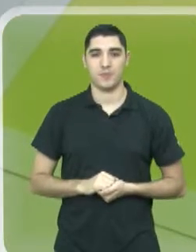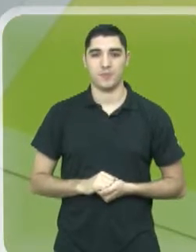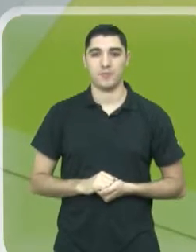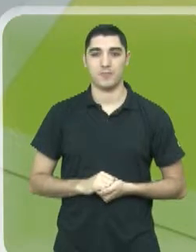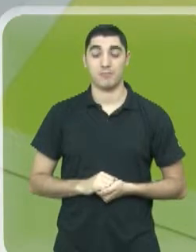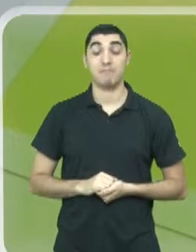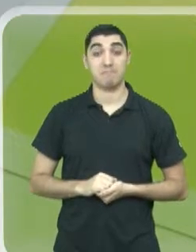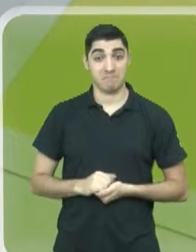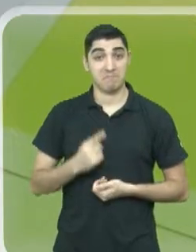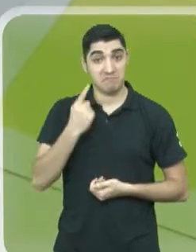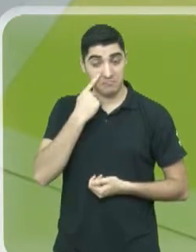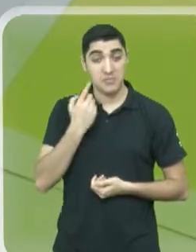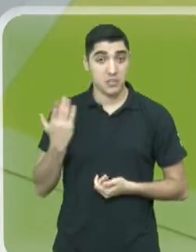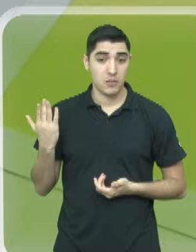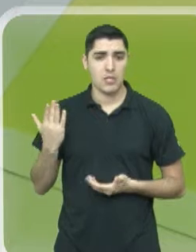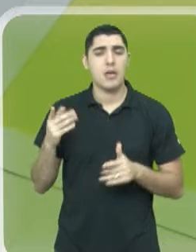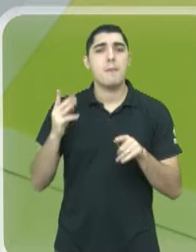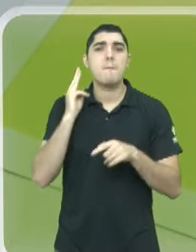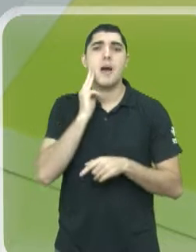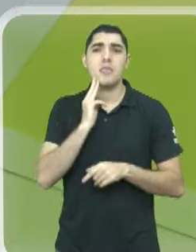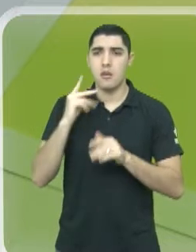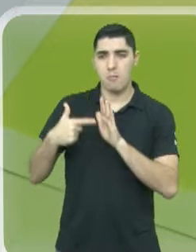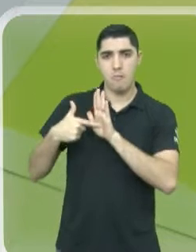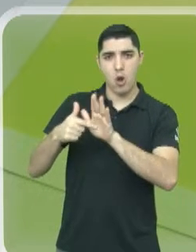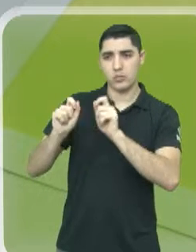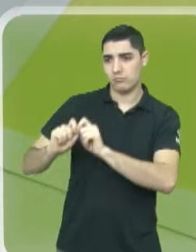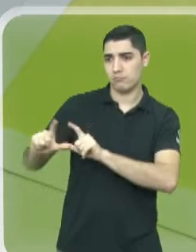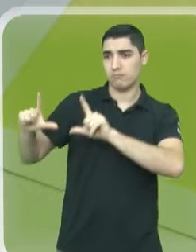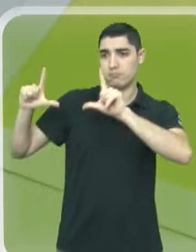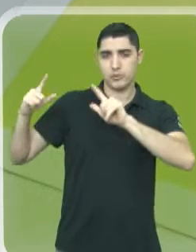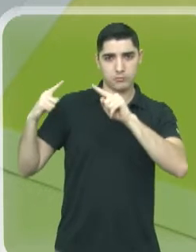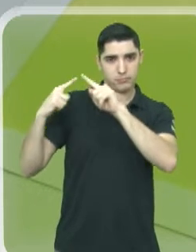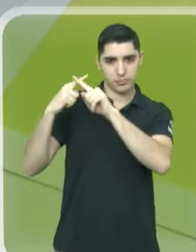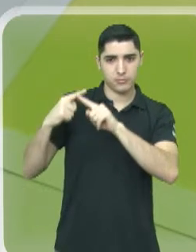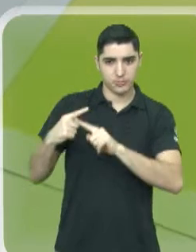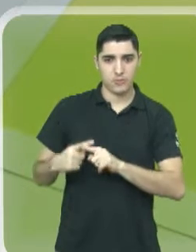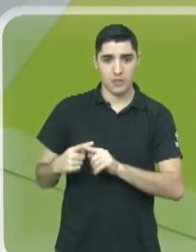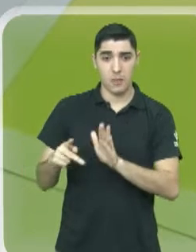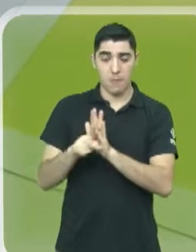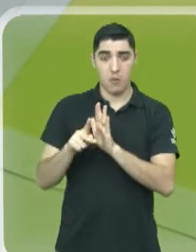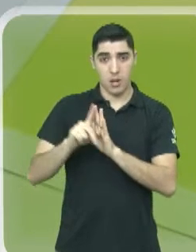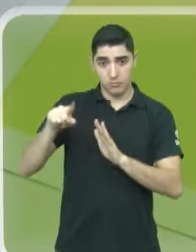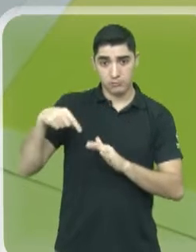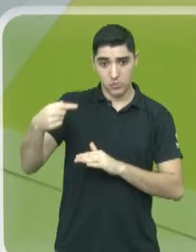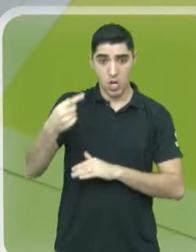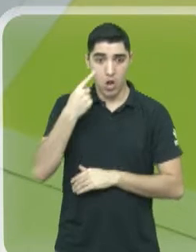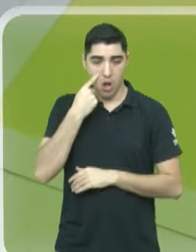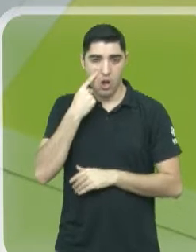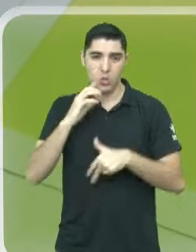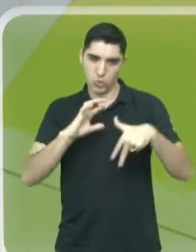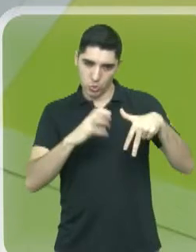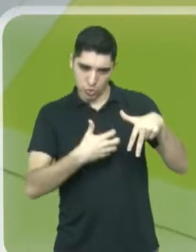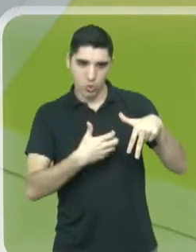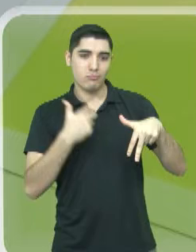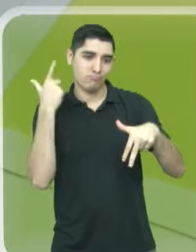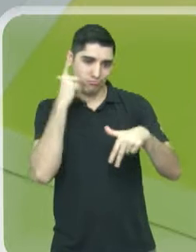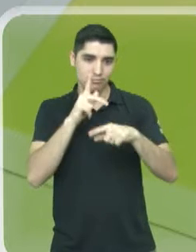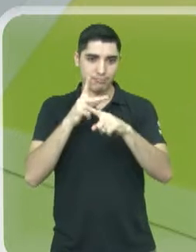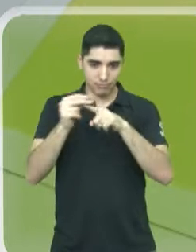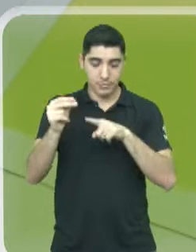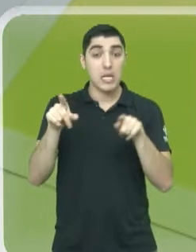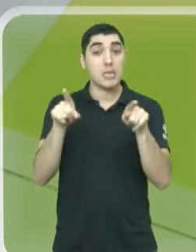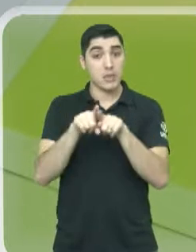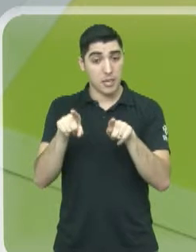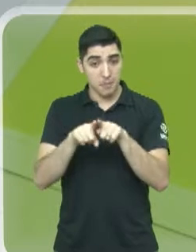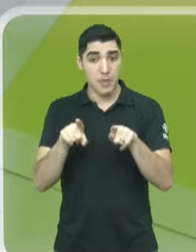Pois é, né, Paulo? A gente vai... Matheus, coloca pra gente aqui os jogos da rodada, desta penúltima rodada da segunda fase. Tivemos aí a vitória do Joseense para cima do Taquaritinga, o